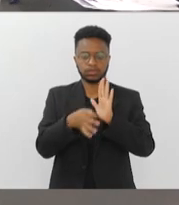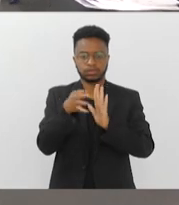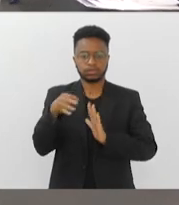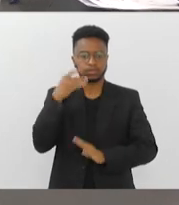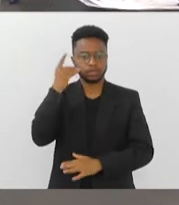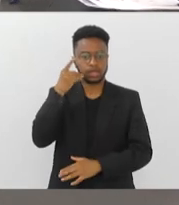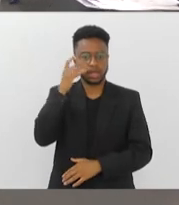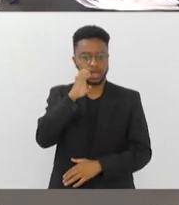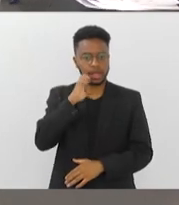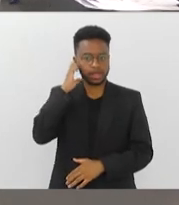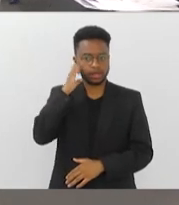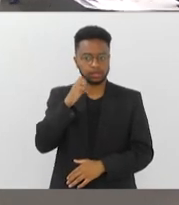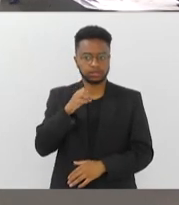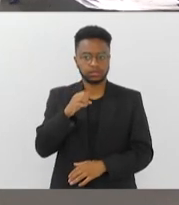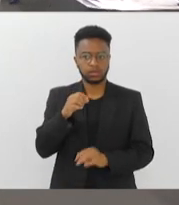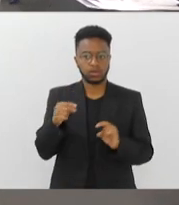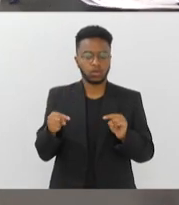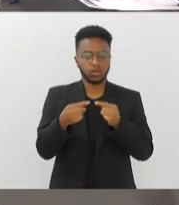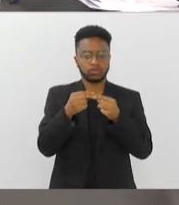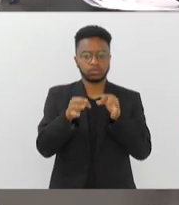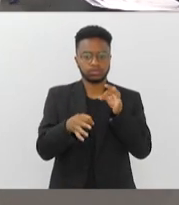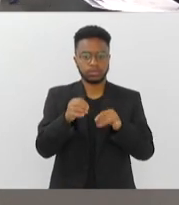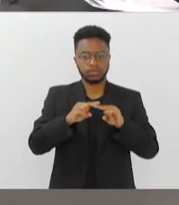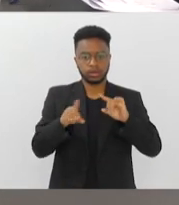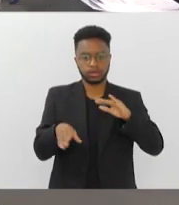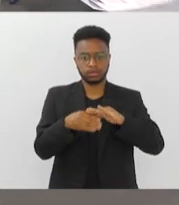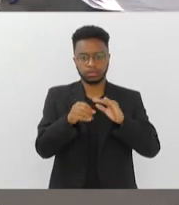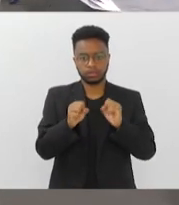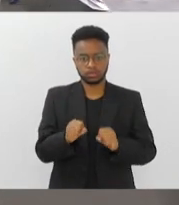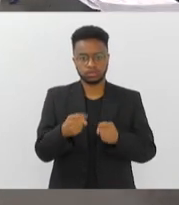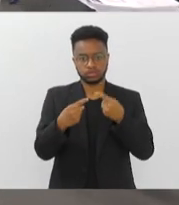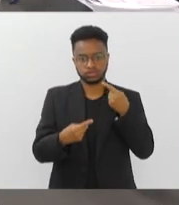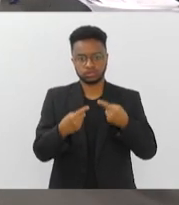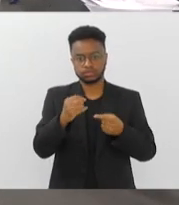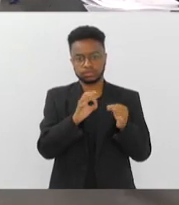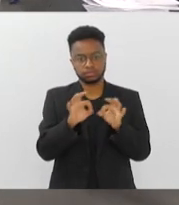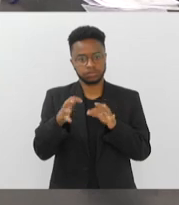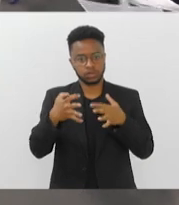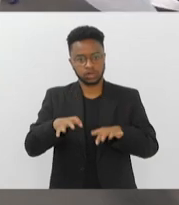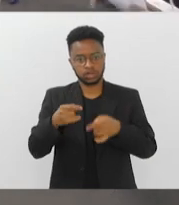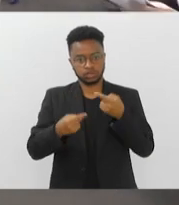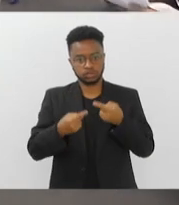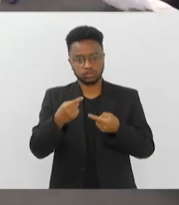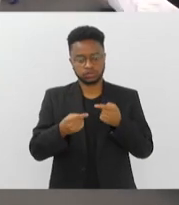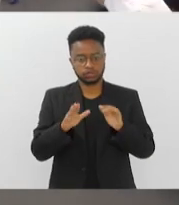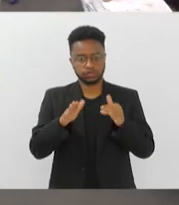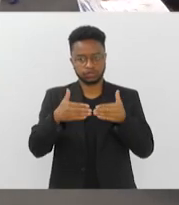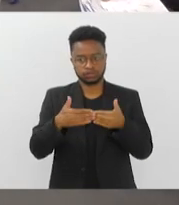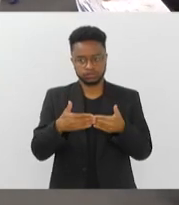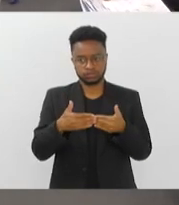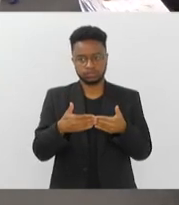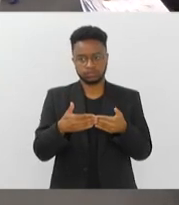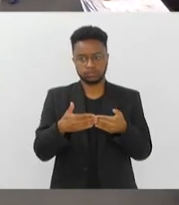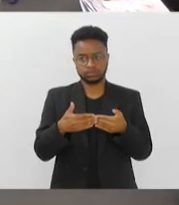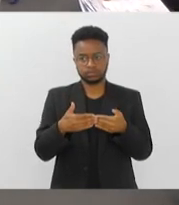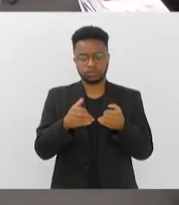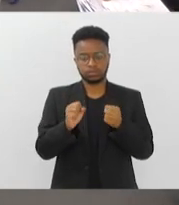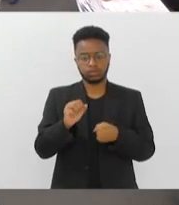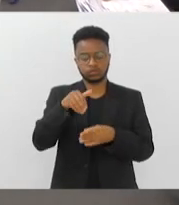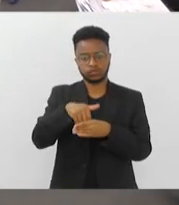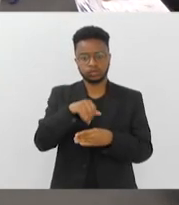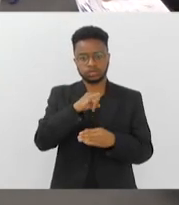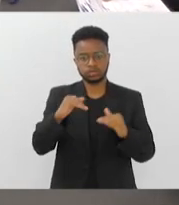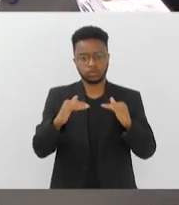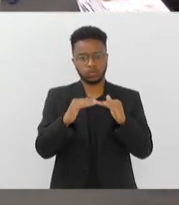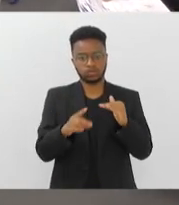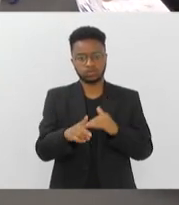Élica Takimoto. Juridicidade com emenda. Em discussão, não havendo quem queira discutir, encerrada a discussão, em votação, se os que